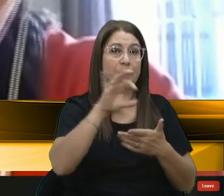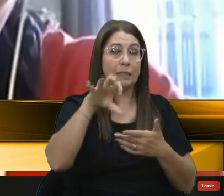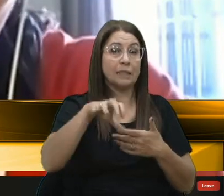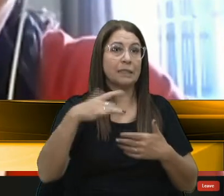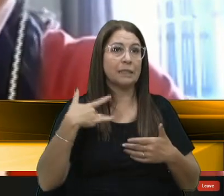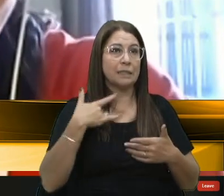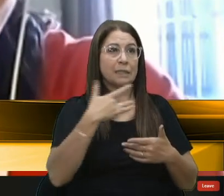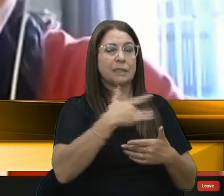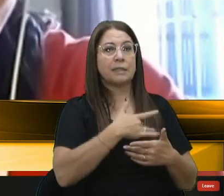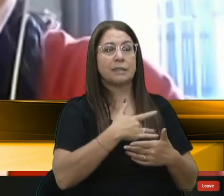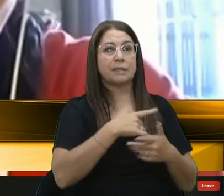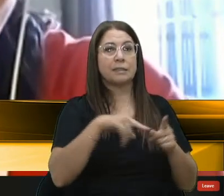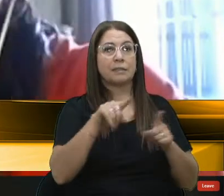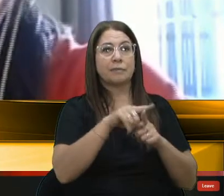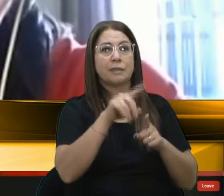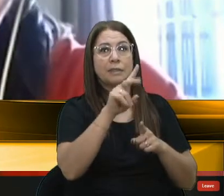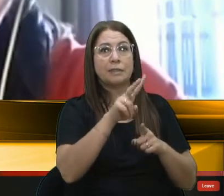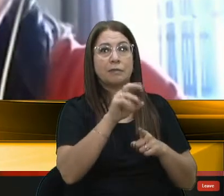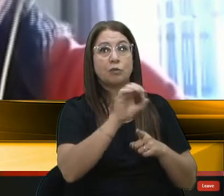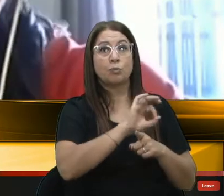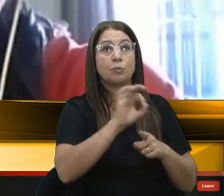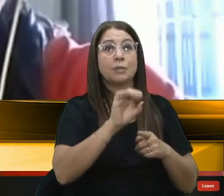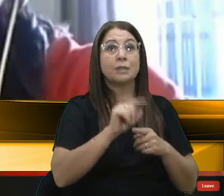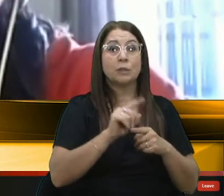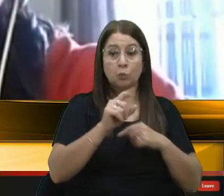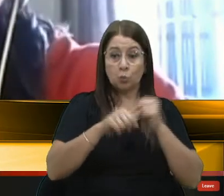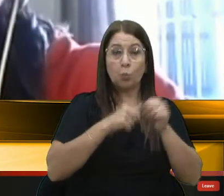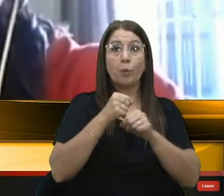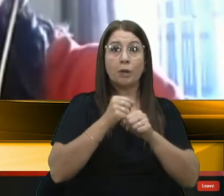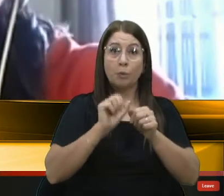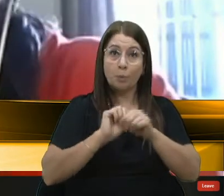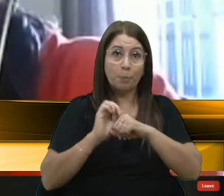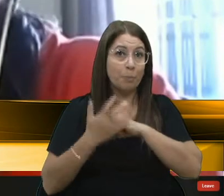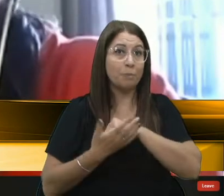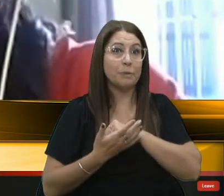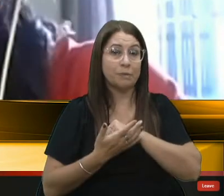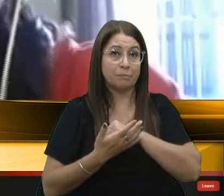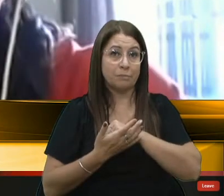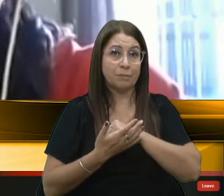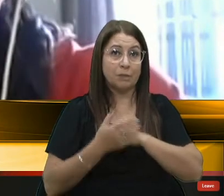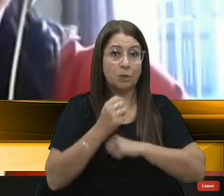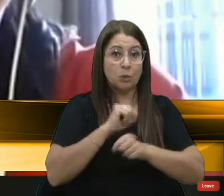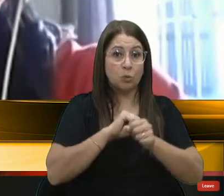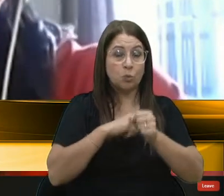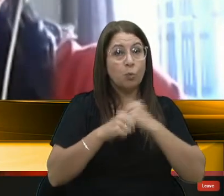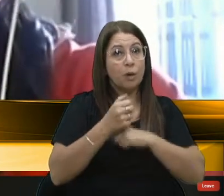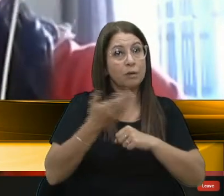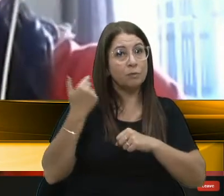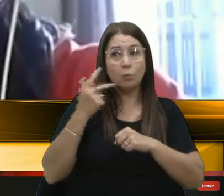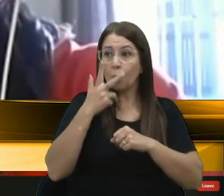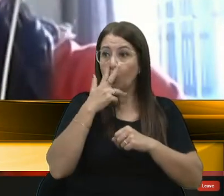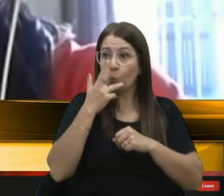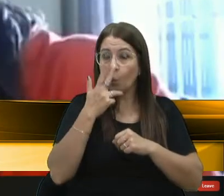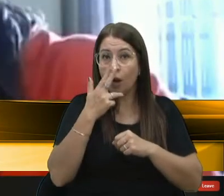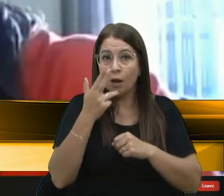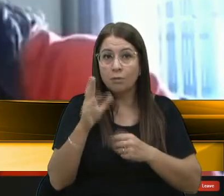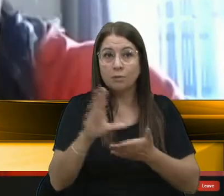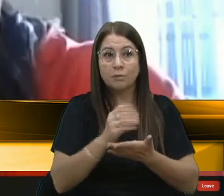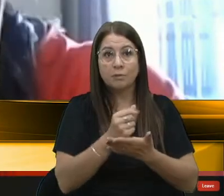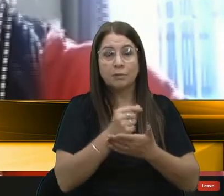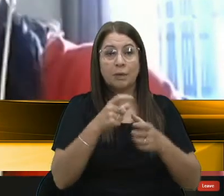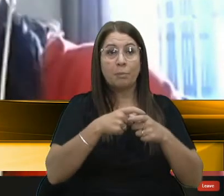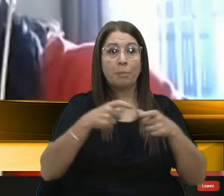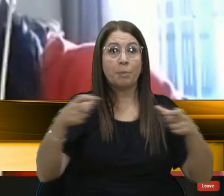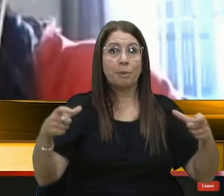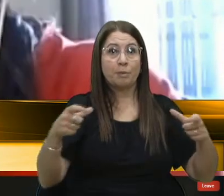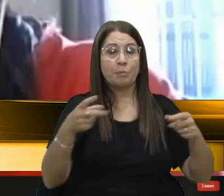de 25%. Isso quer dizer o quê? Que no ano de pandemia e no ano anterior se investiu a mesma coisa, sendo que se ampliou